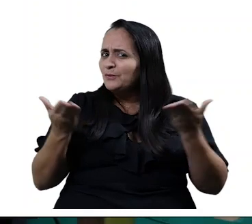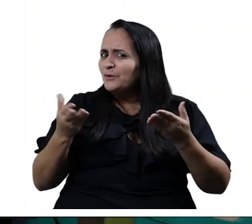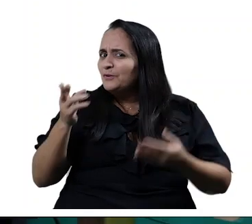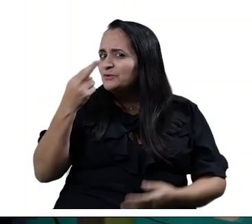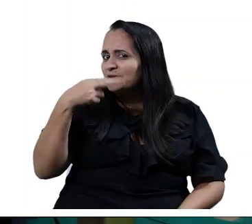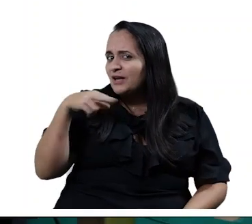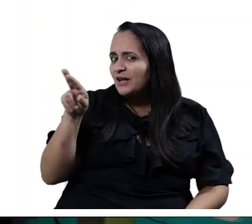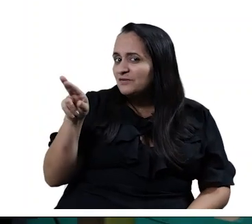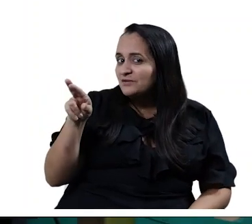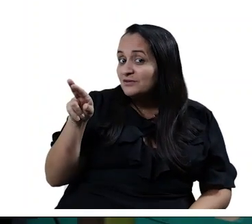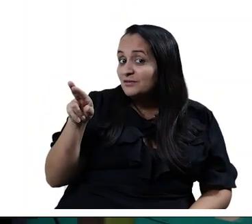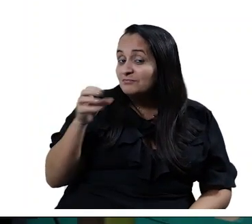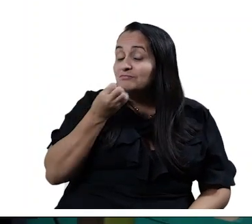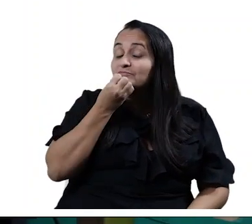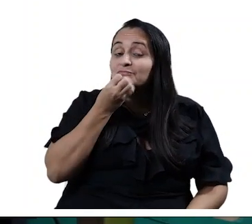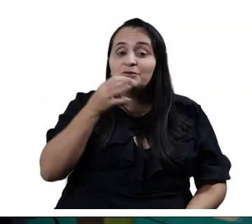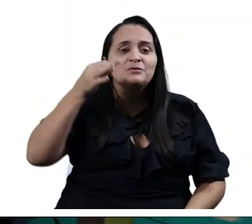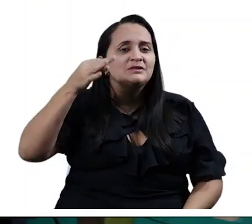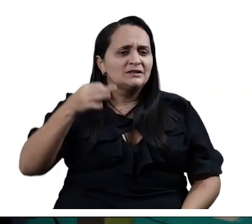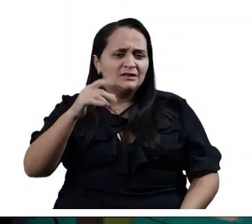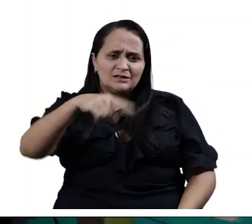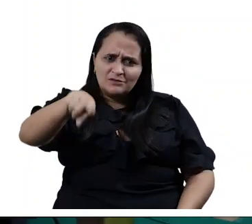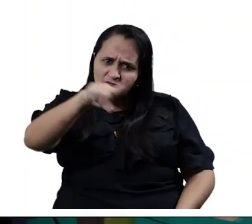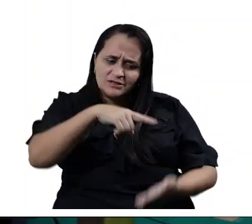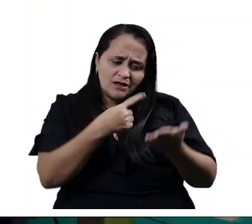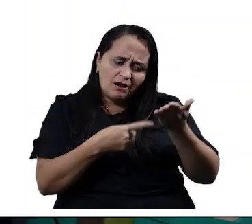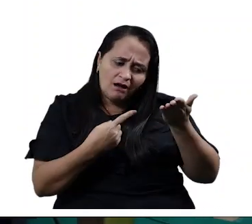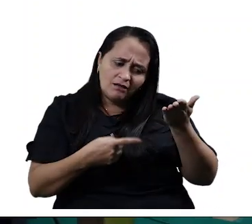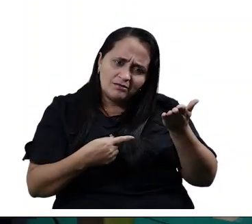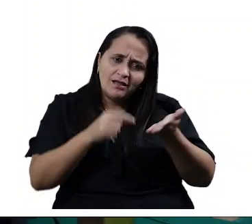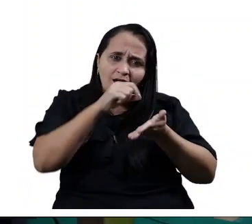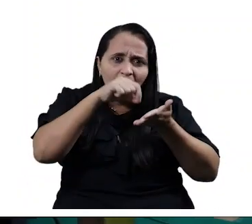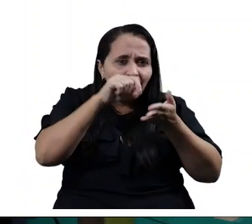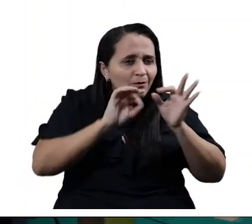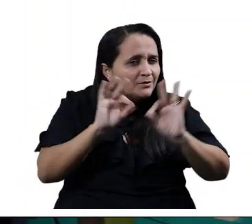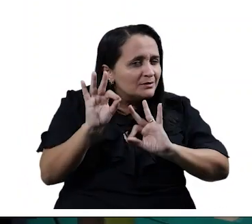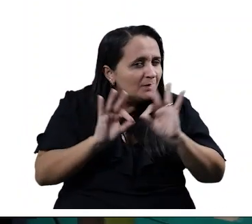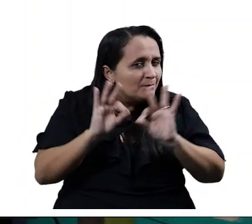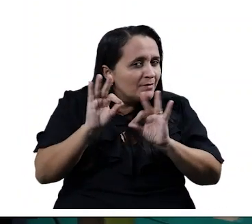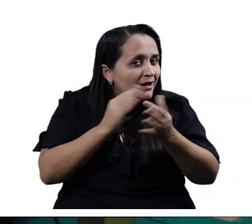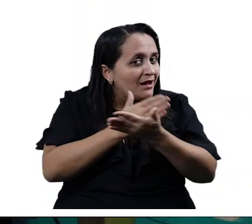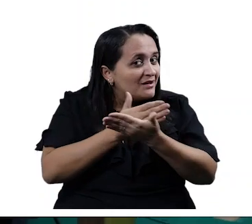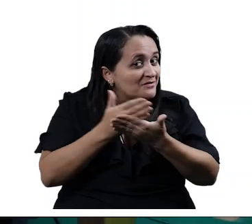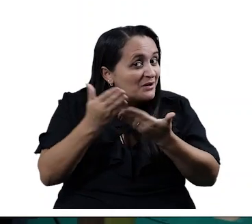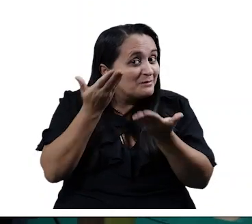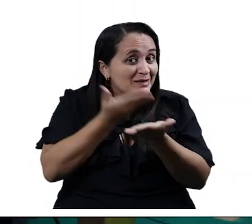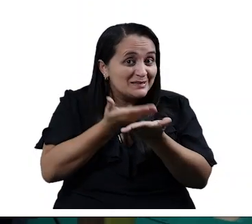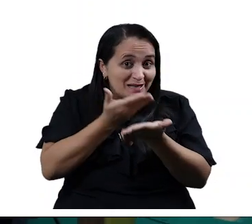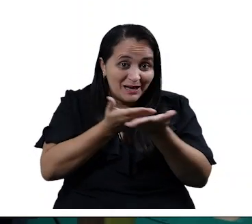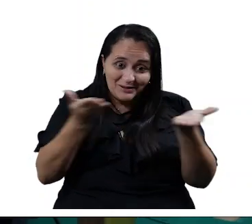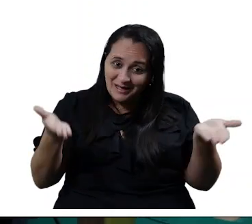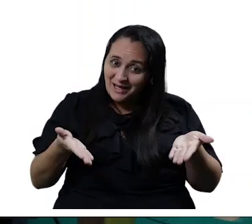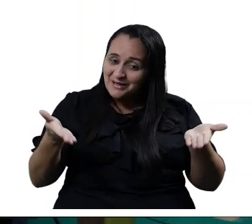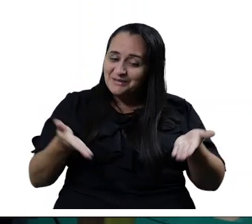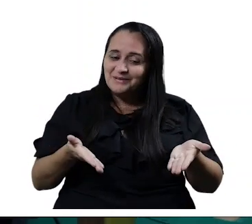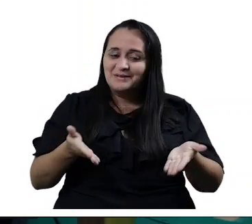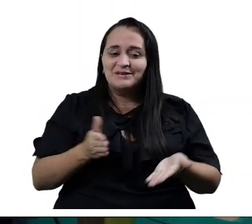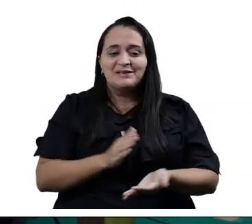hoje? Com certeza! Peguem o caderno, se preparem, porque a aula de vocês vai começar